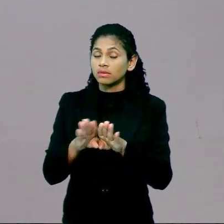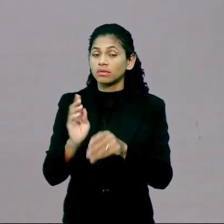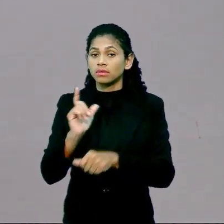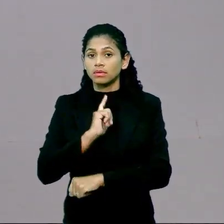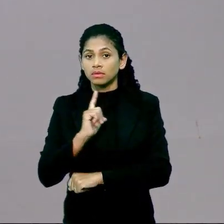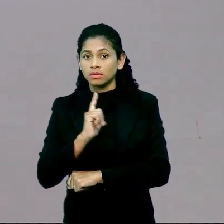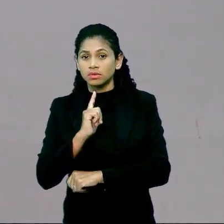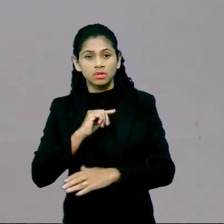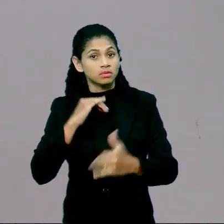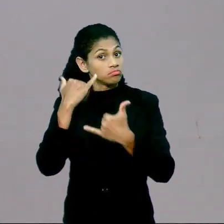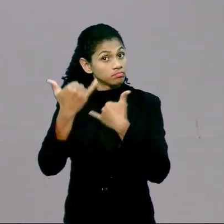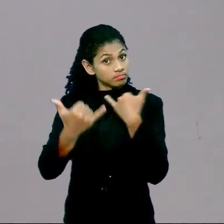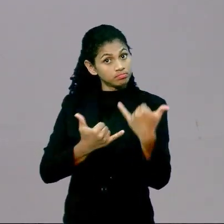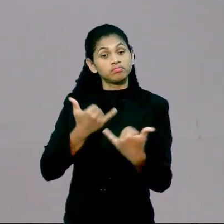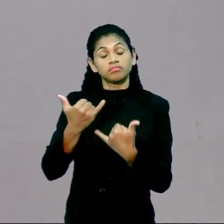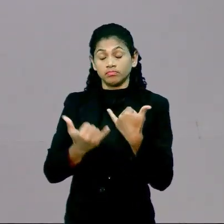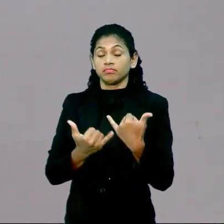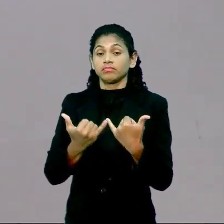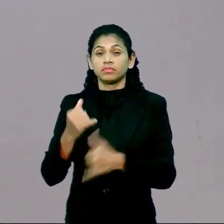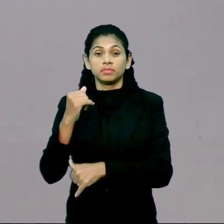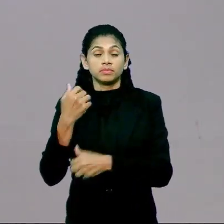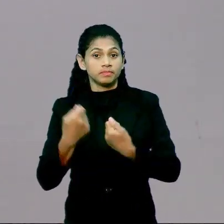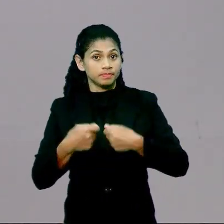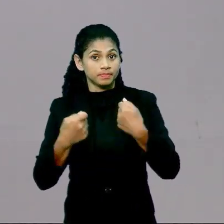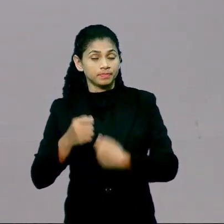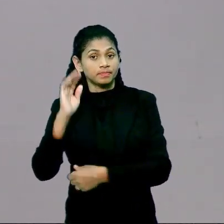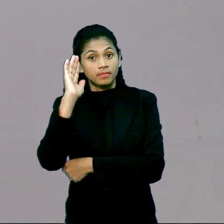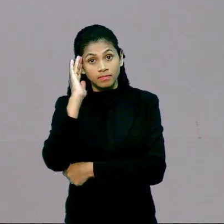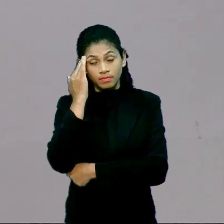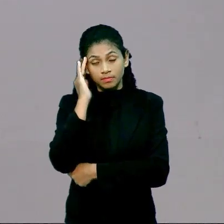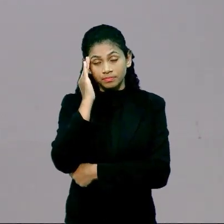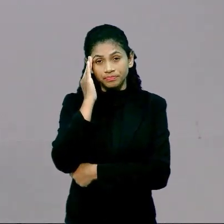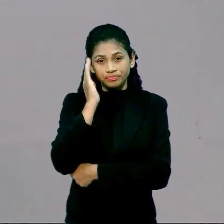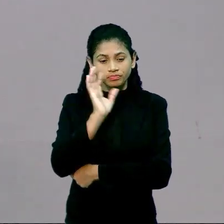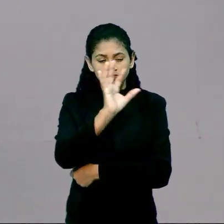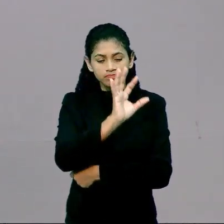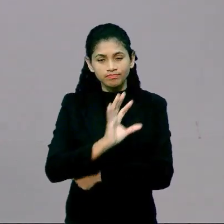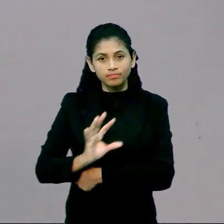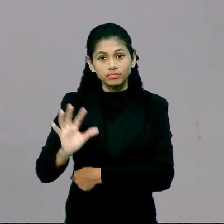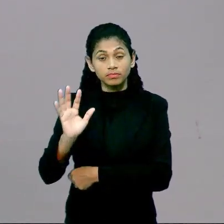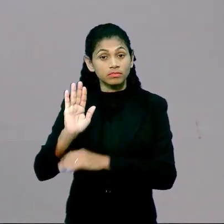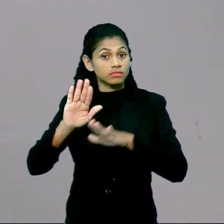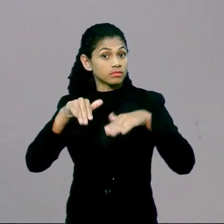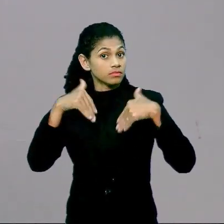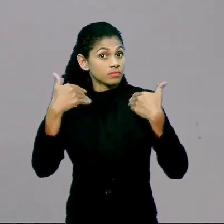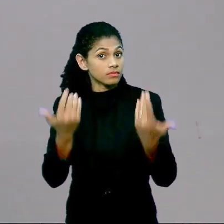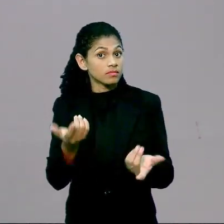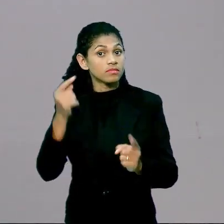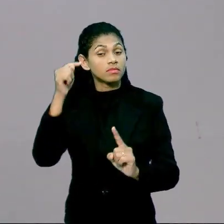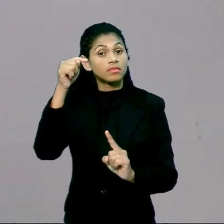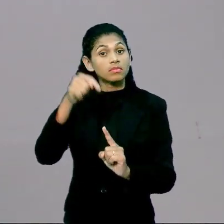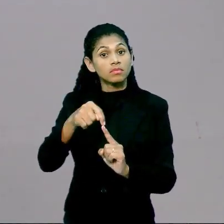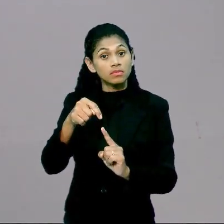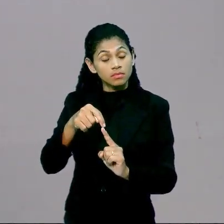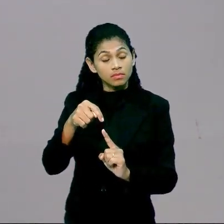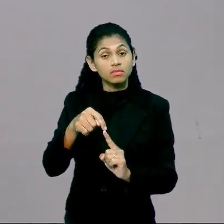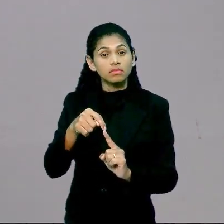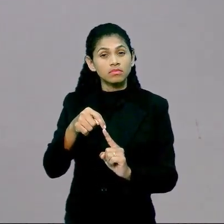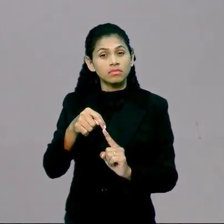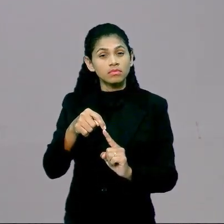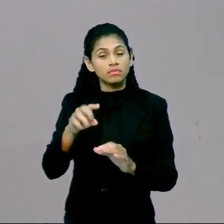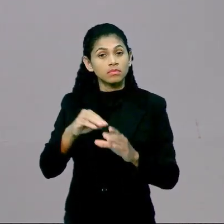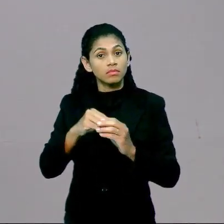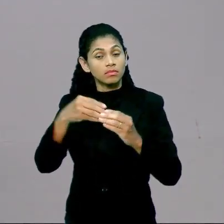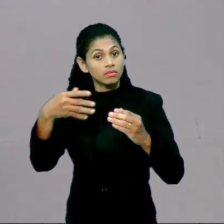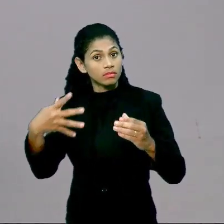vamos colocar assim. E aí o que a gente precisa entender é mapear qual é a função e quais são as características que vão fazendo